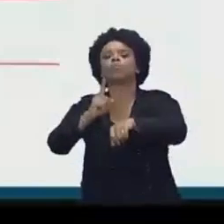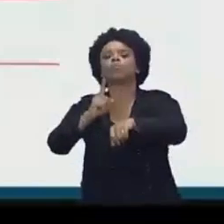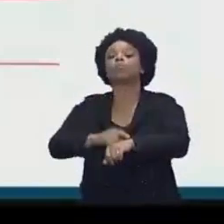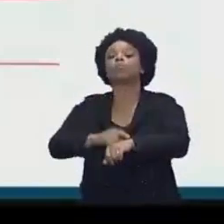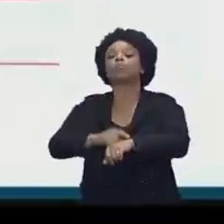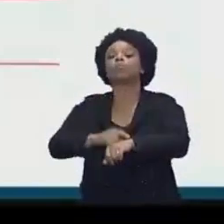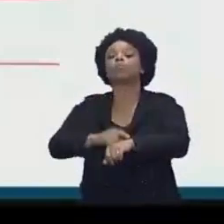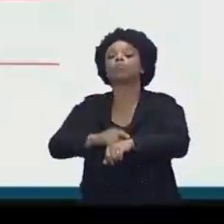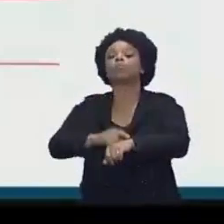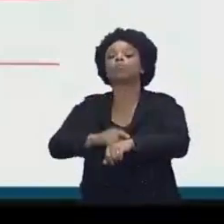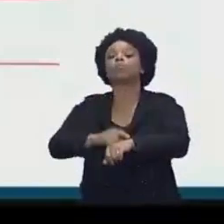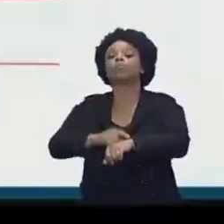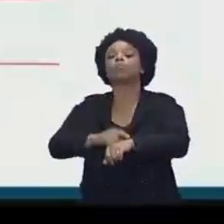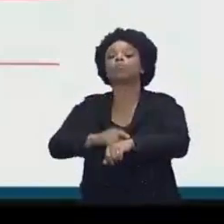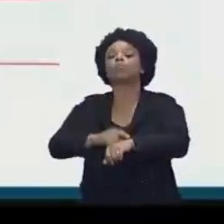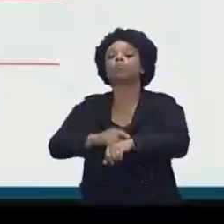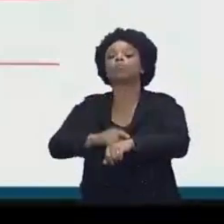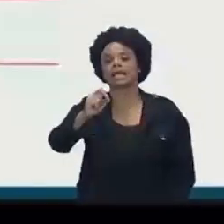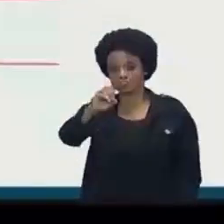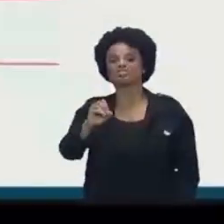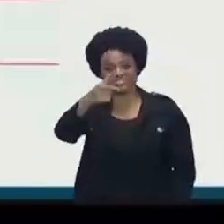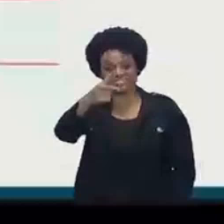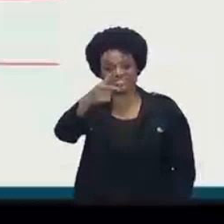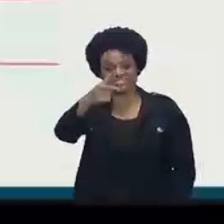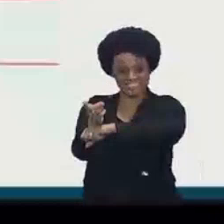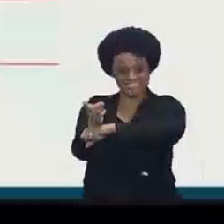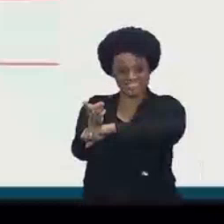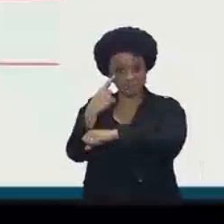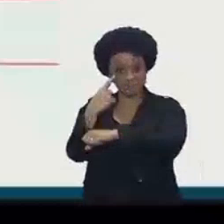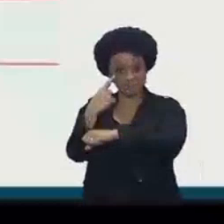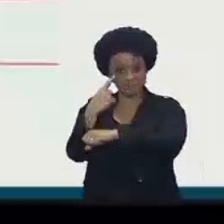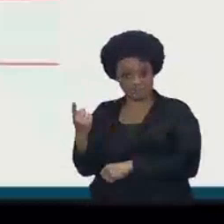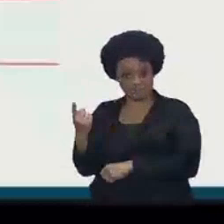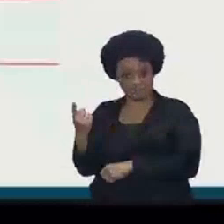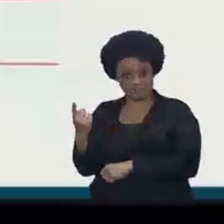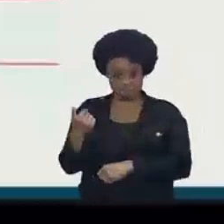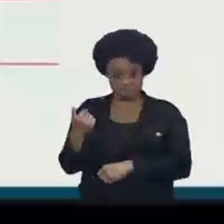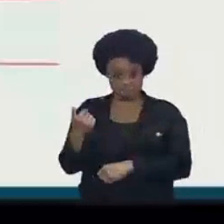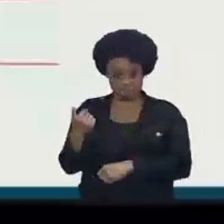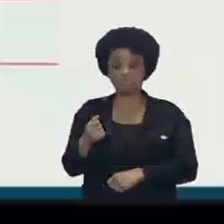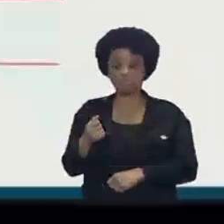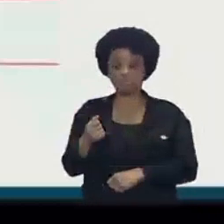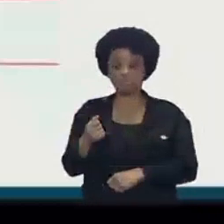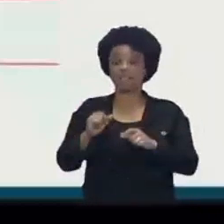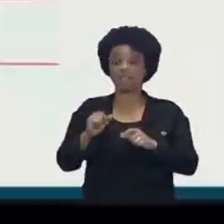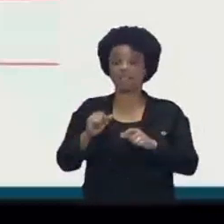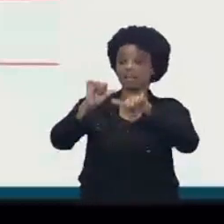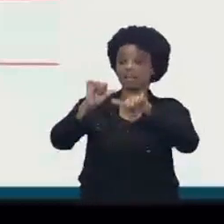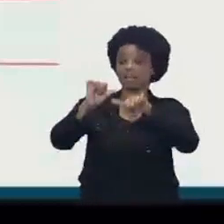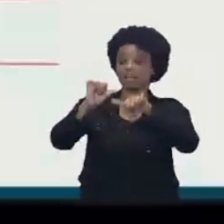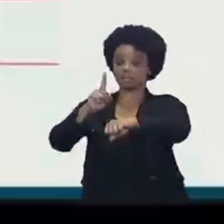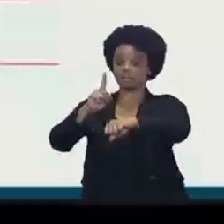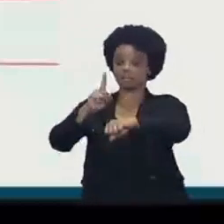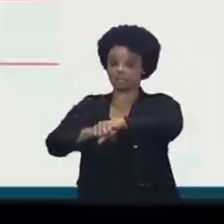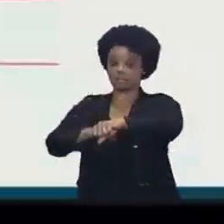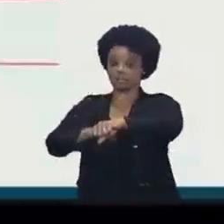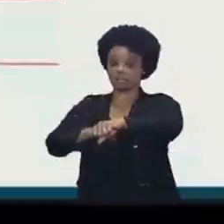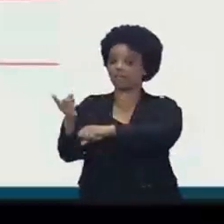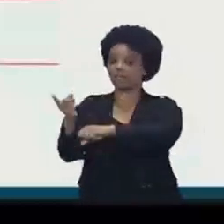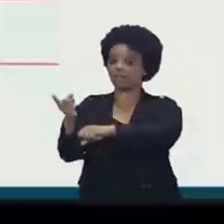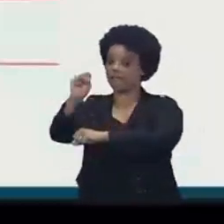Então, o primeiro membro do seu grupo marca essa primeira variação, o segundo, o